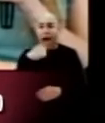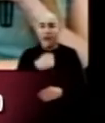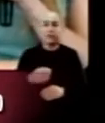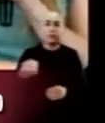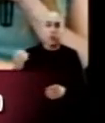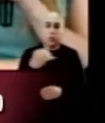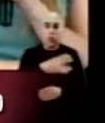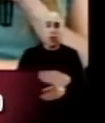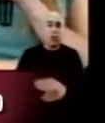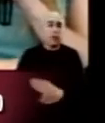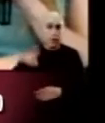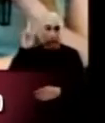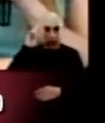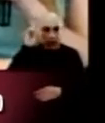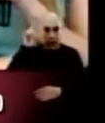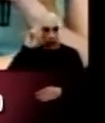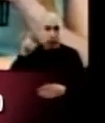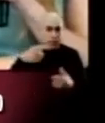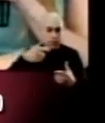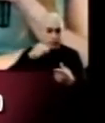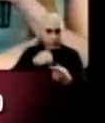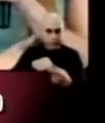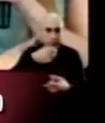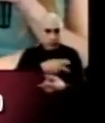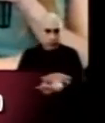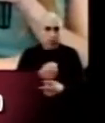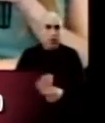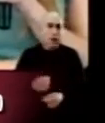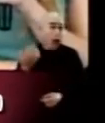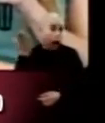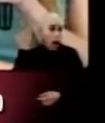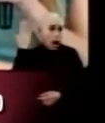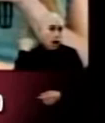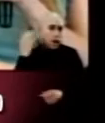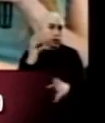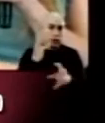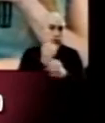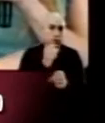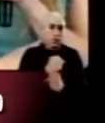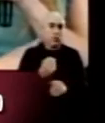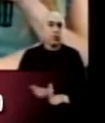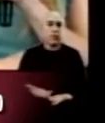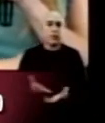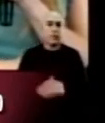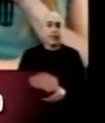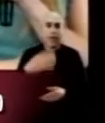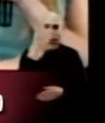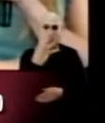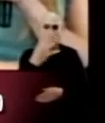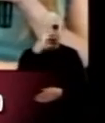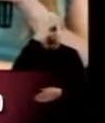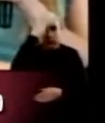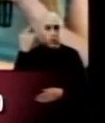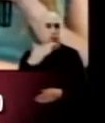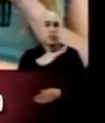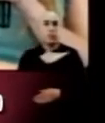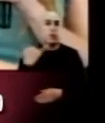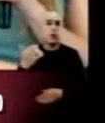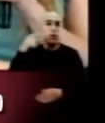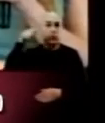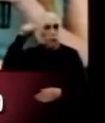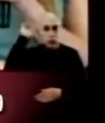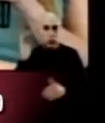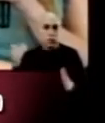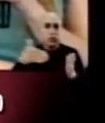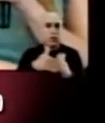recente. Lembrando que os exames sorológicos, eles representam uma infecção antiga. E 4 óbitos da atualização de ontem para